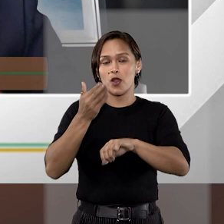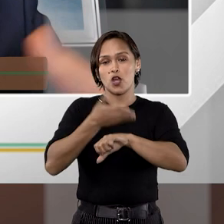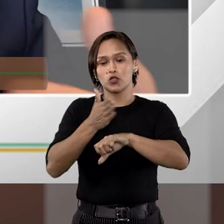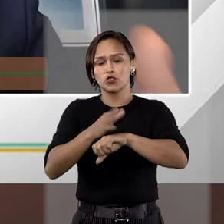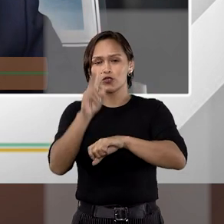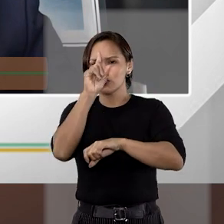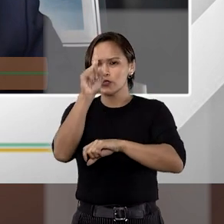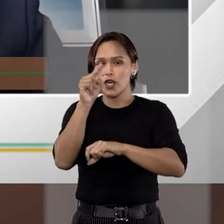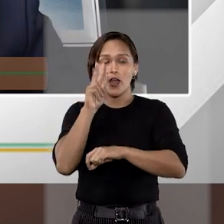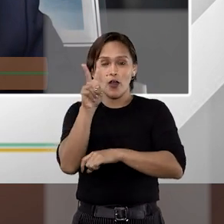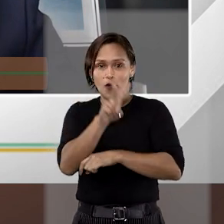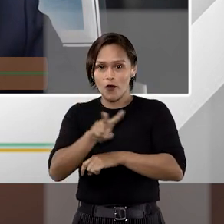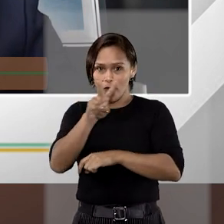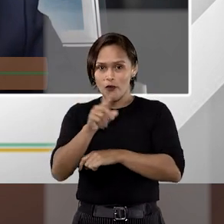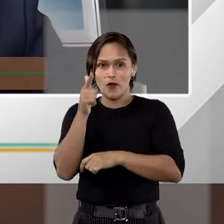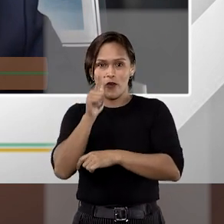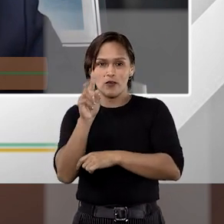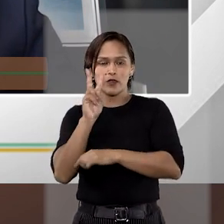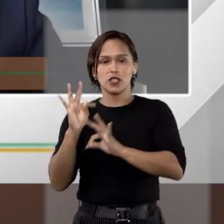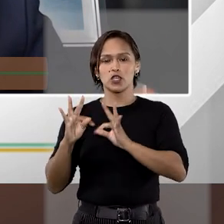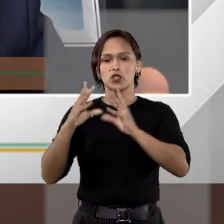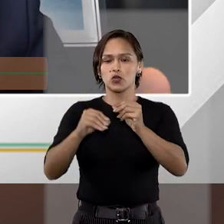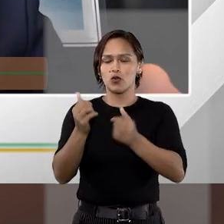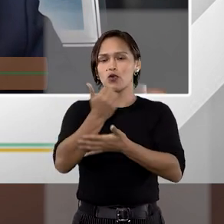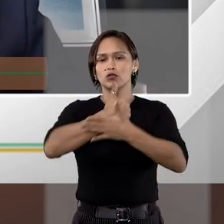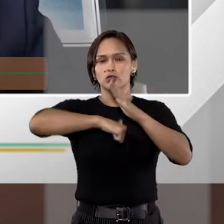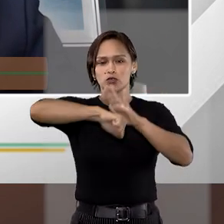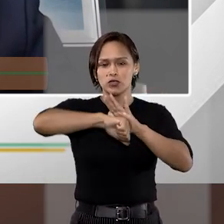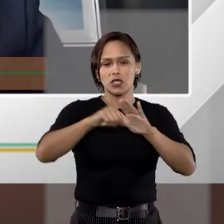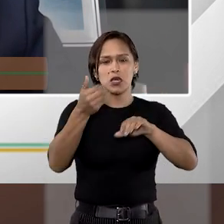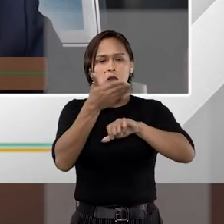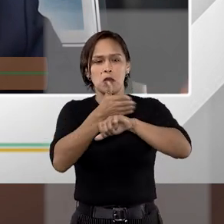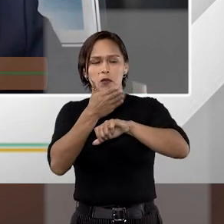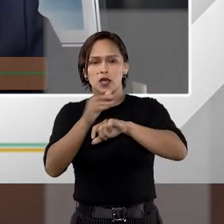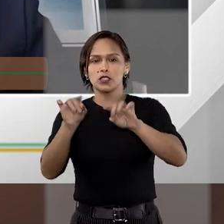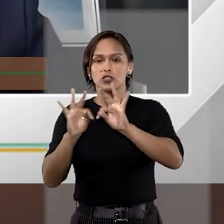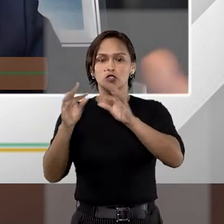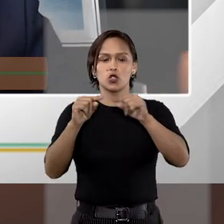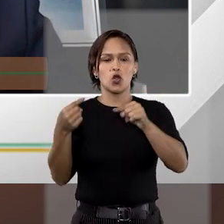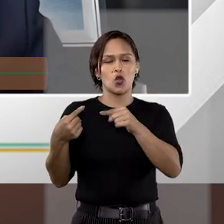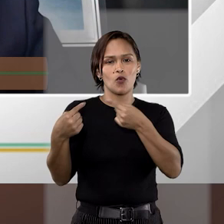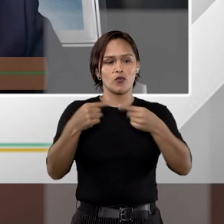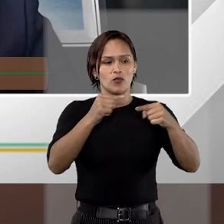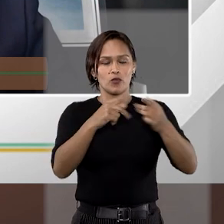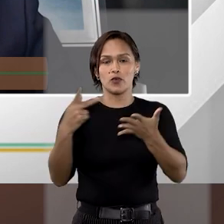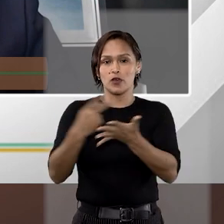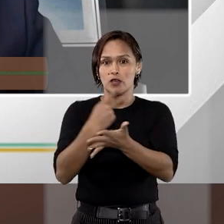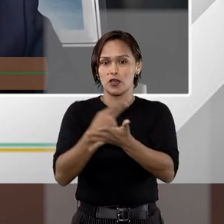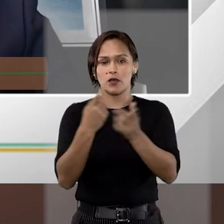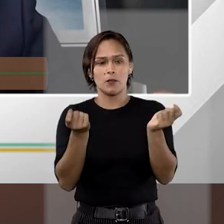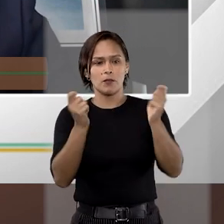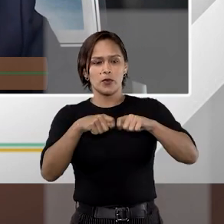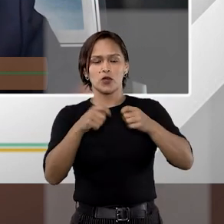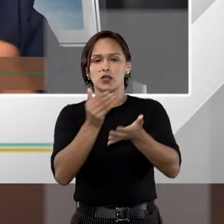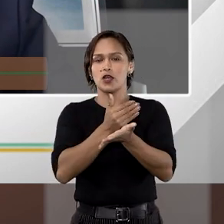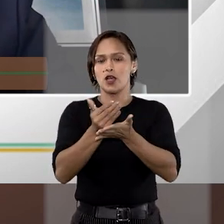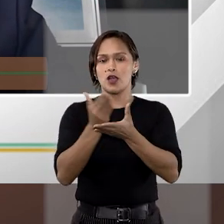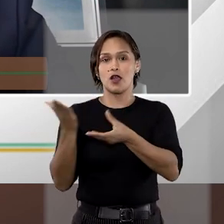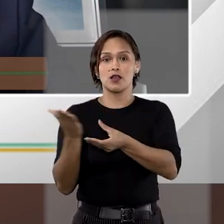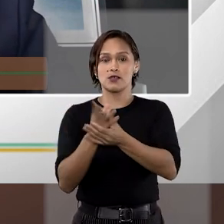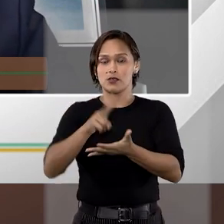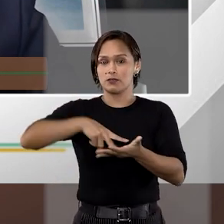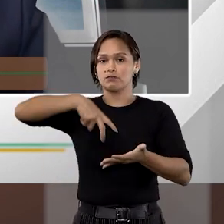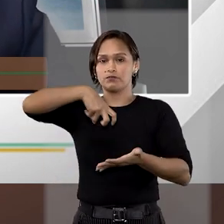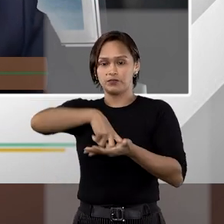prática no dia a dia isso é muito visível que todos os crimes todas as contravenções todos os delitos que podem dar ensejo